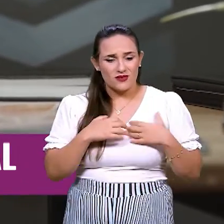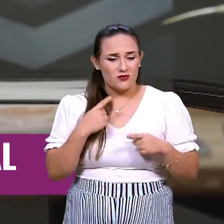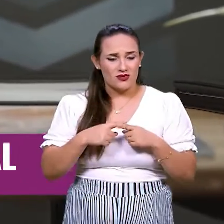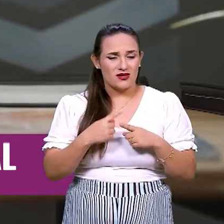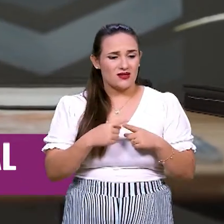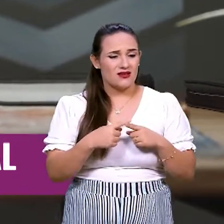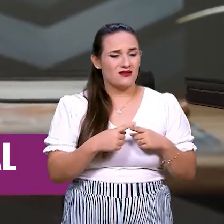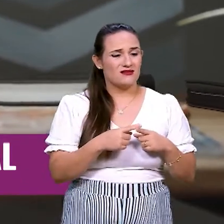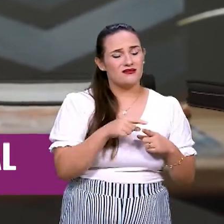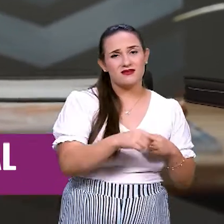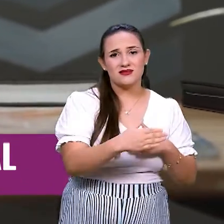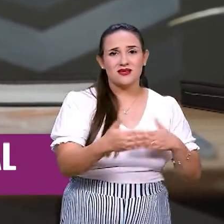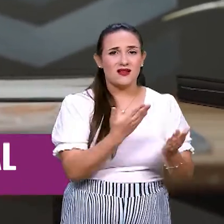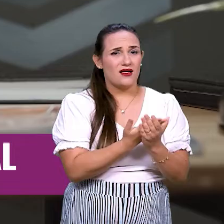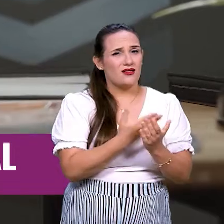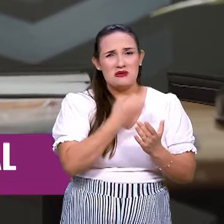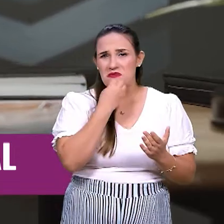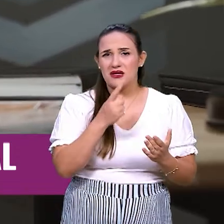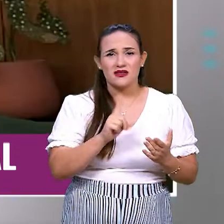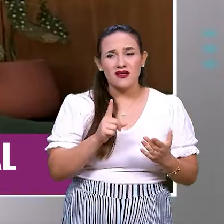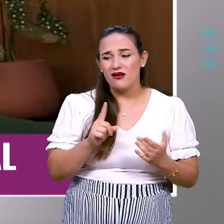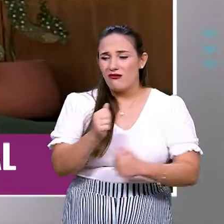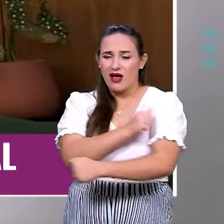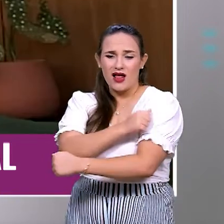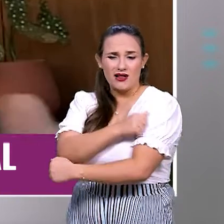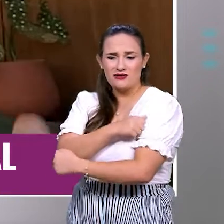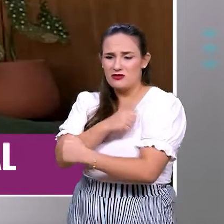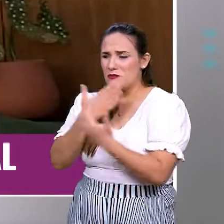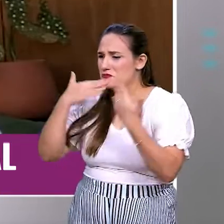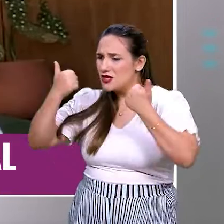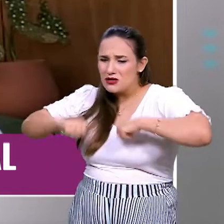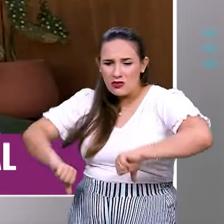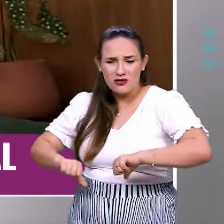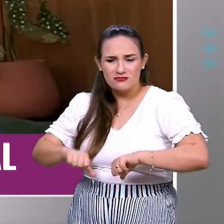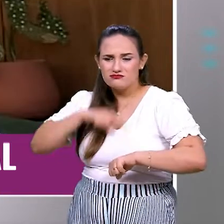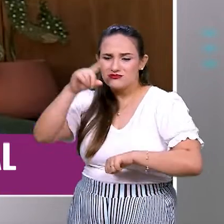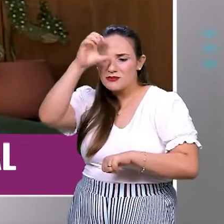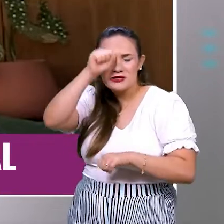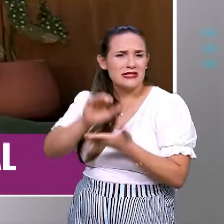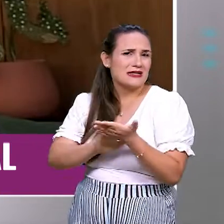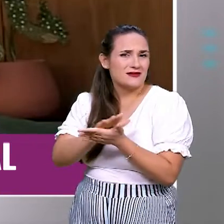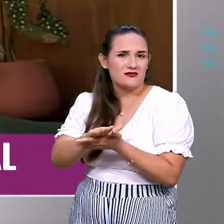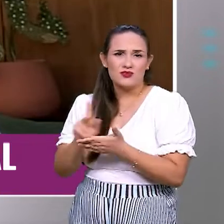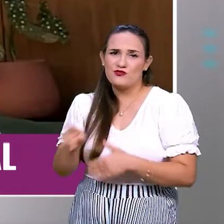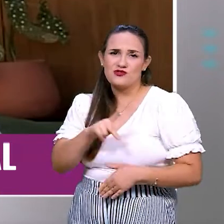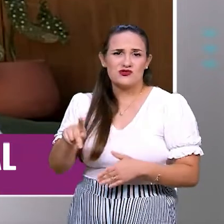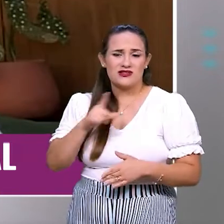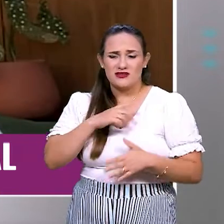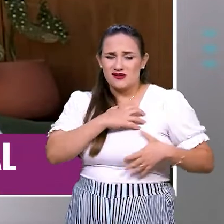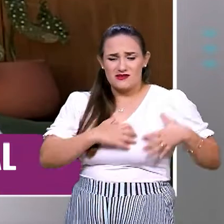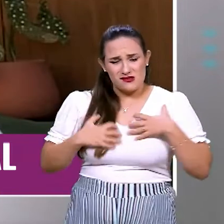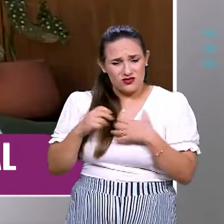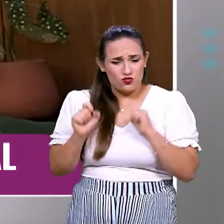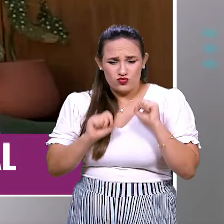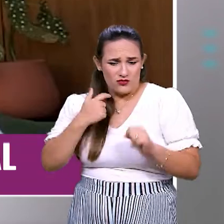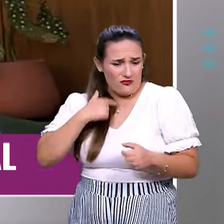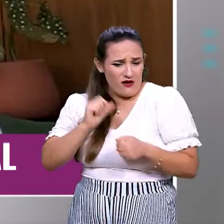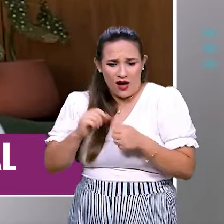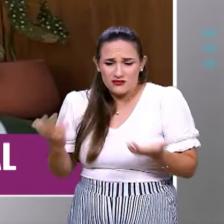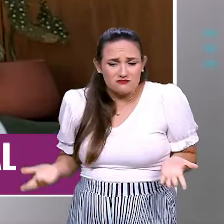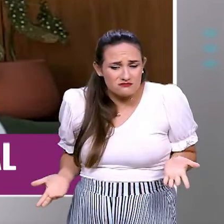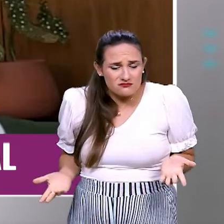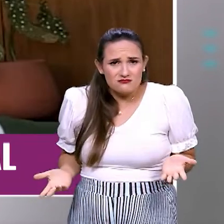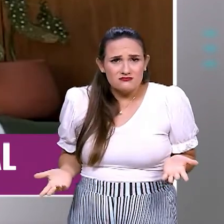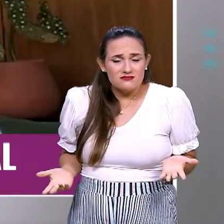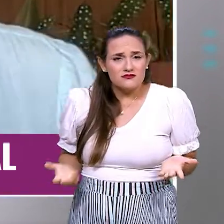identificar que a turma não está bem, ou que tem algum aluno que não está se comportando legal, que piorou o rendimento dele, e o professor fica angustiado, porque assim, o que eu vou fazer